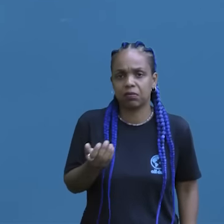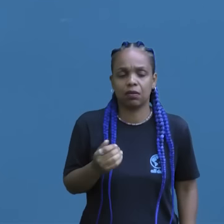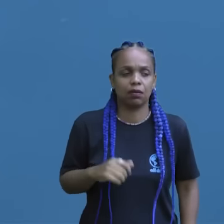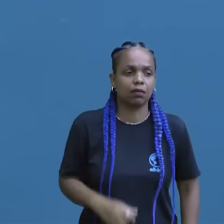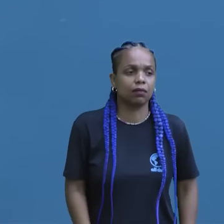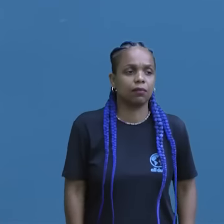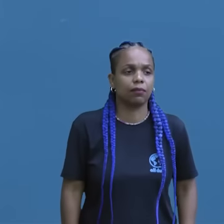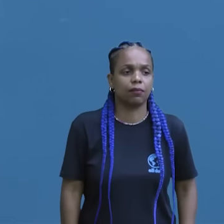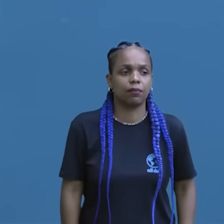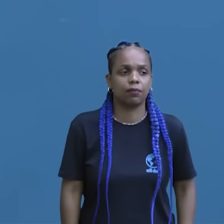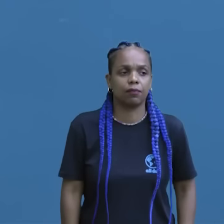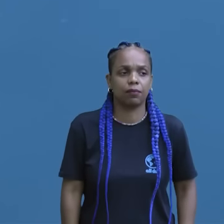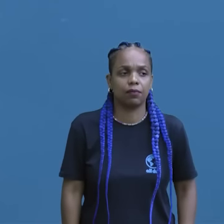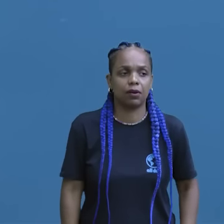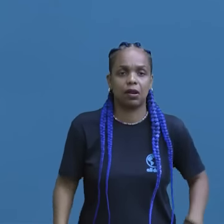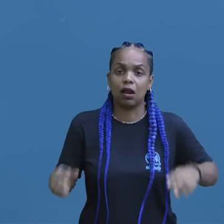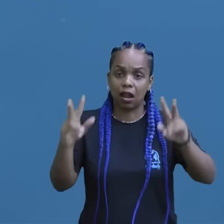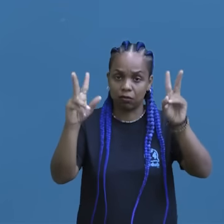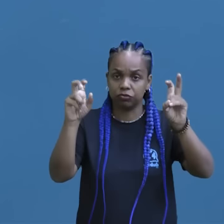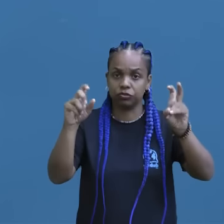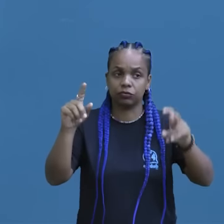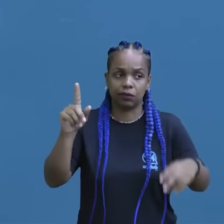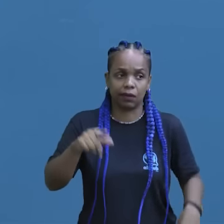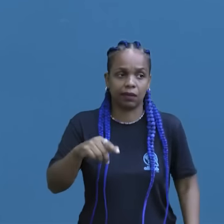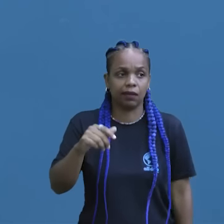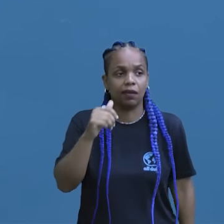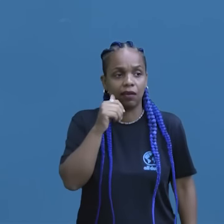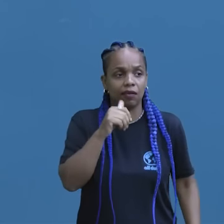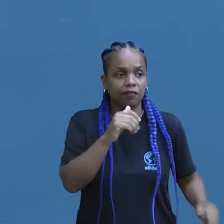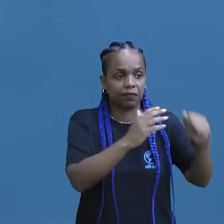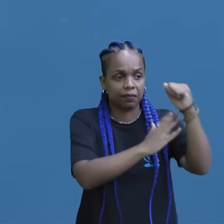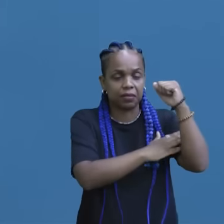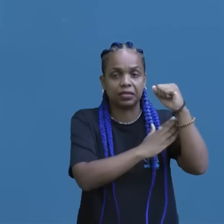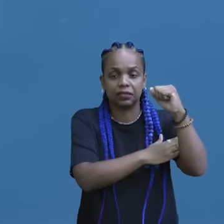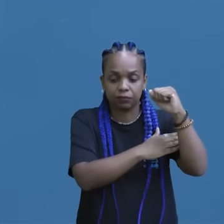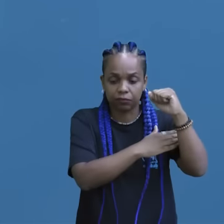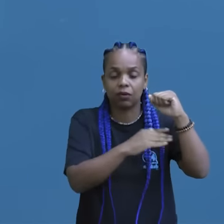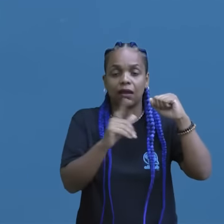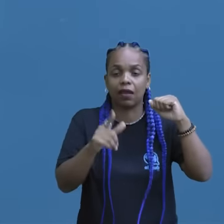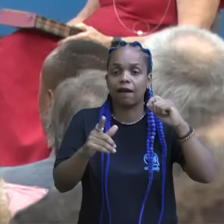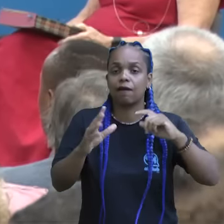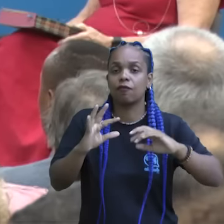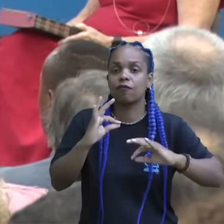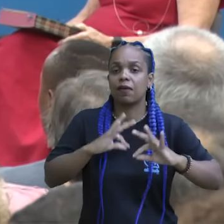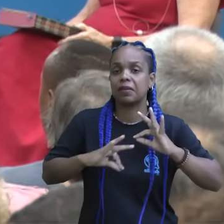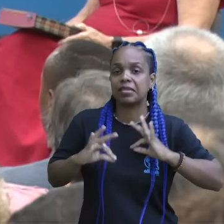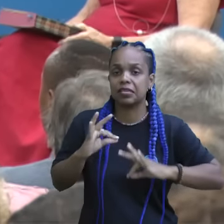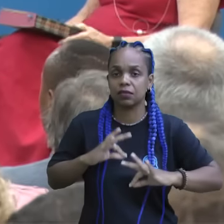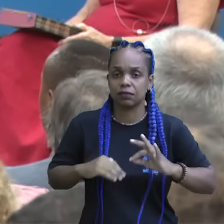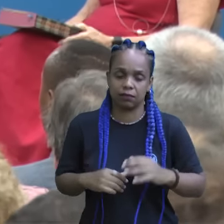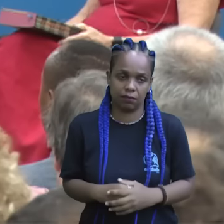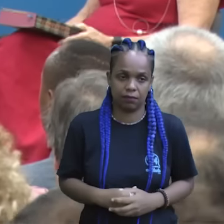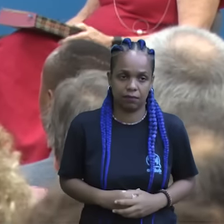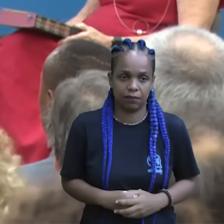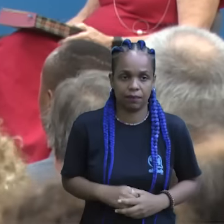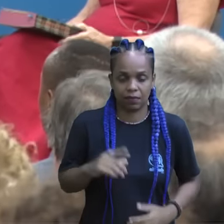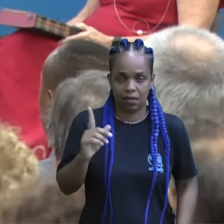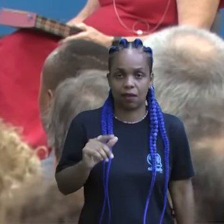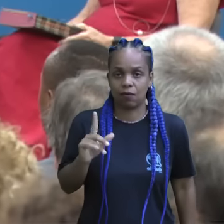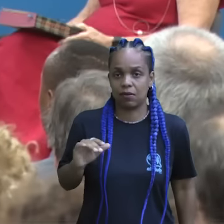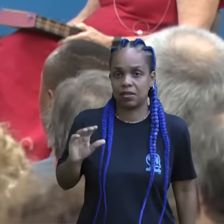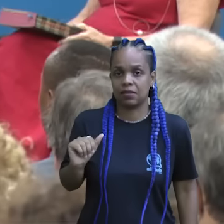Tá? Então, esse é o Lima Barreto. É uma maravilha. Né? Sim. Agora é o seguinte, está chegando